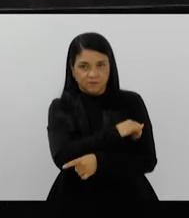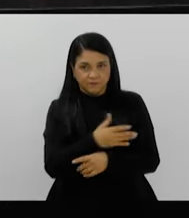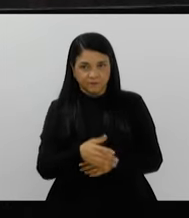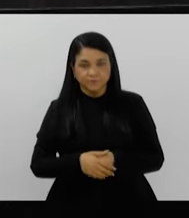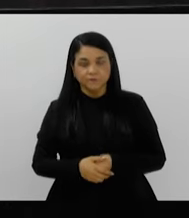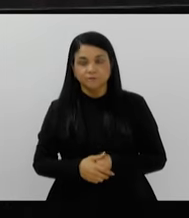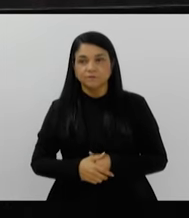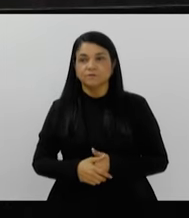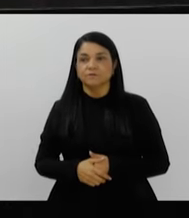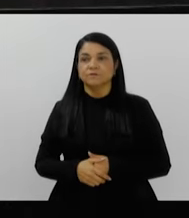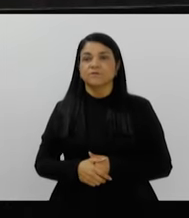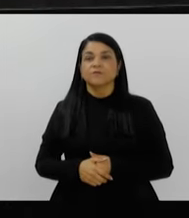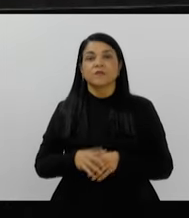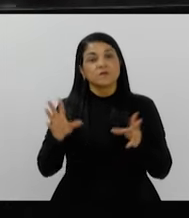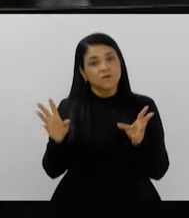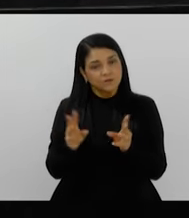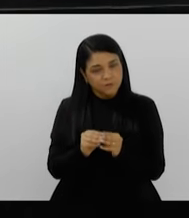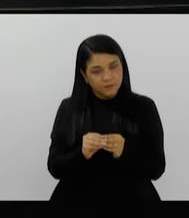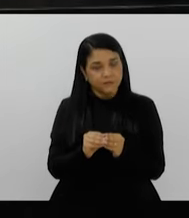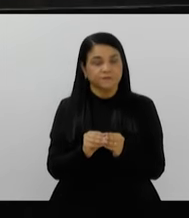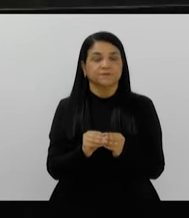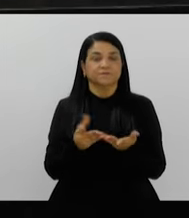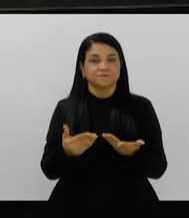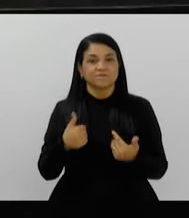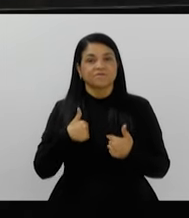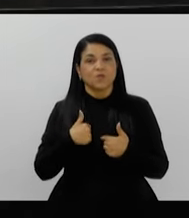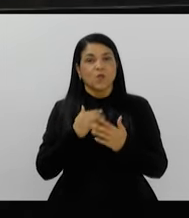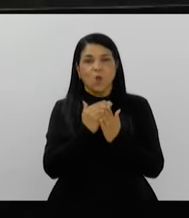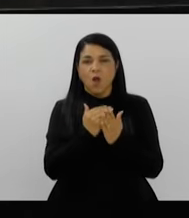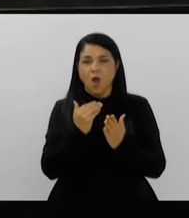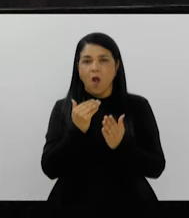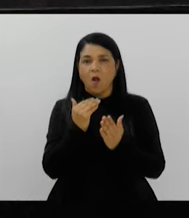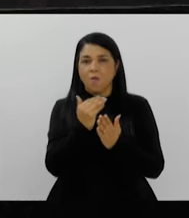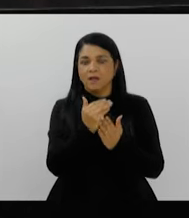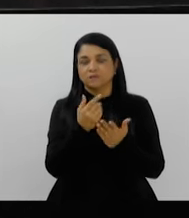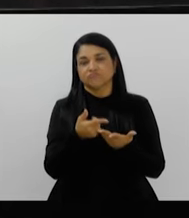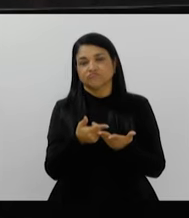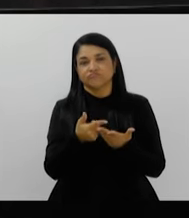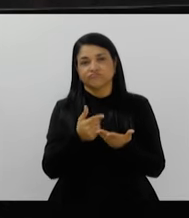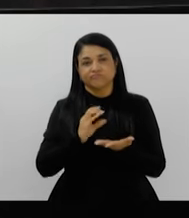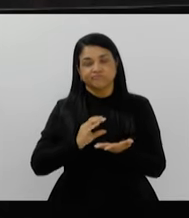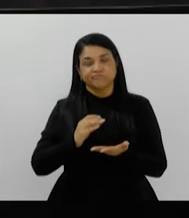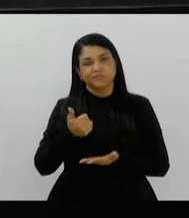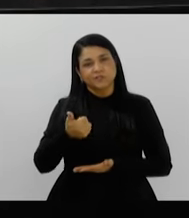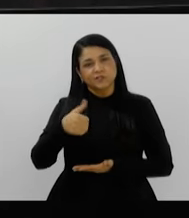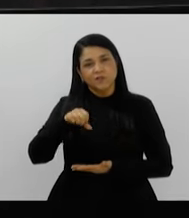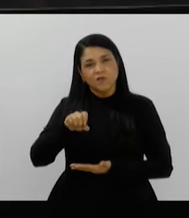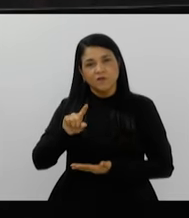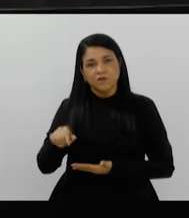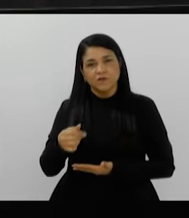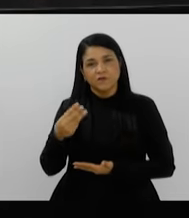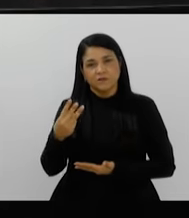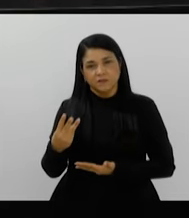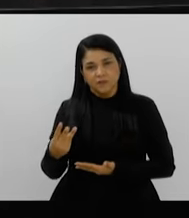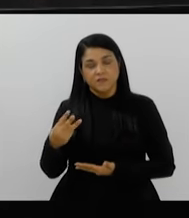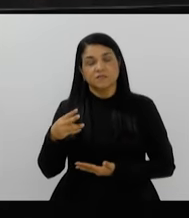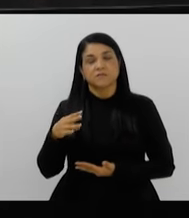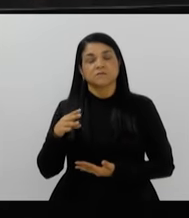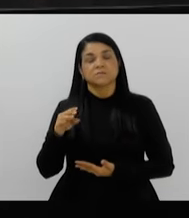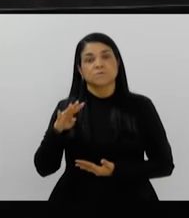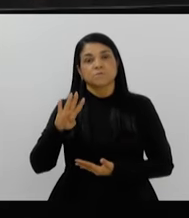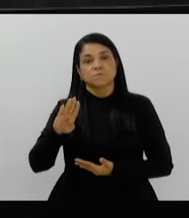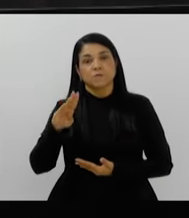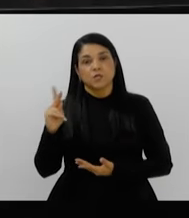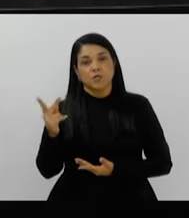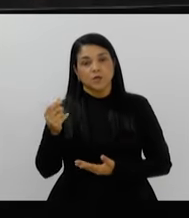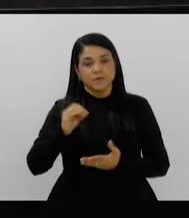presidenta, o aumento injustificado, o montante de 19,3 bilhões investidos em